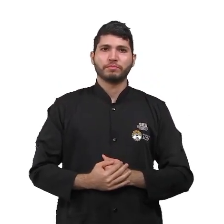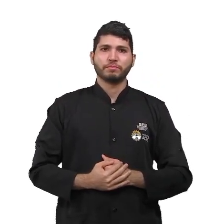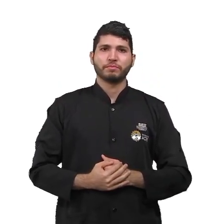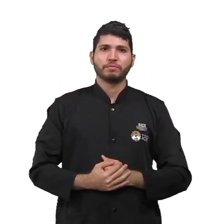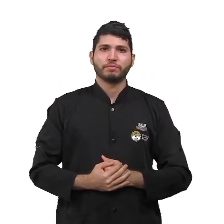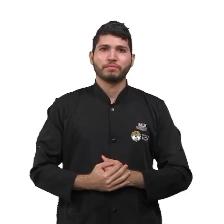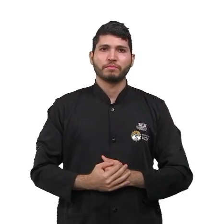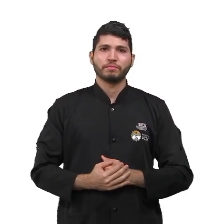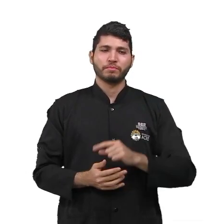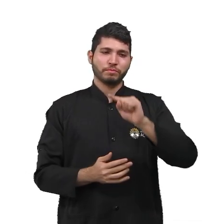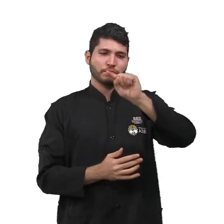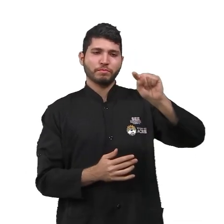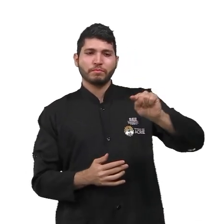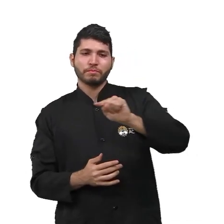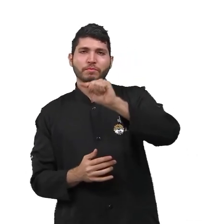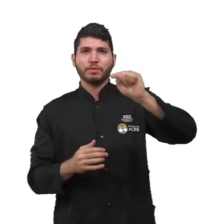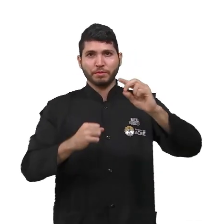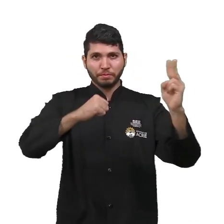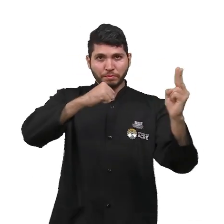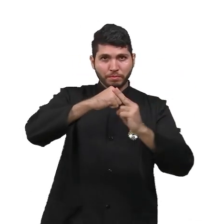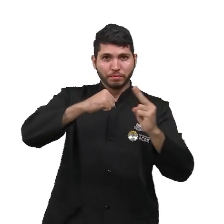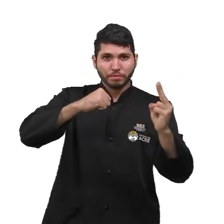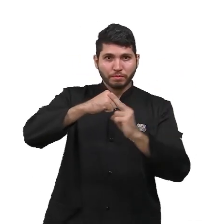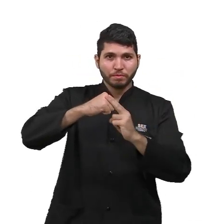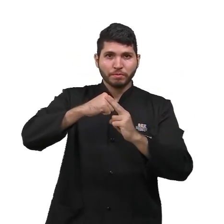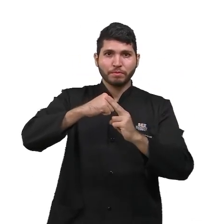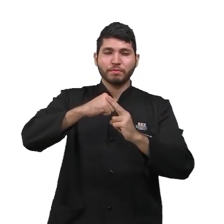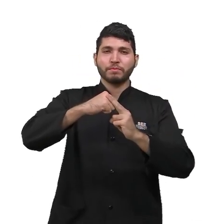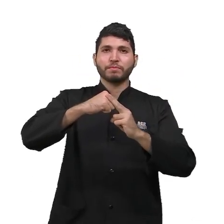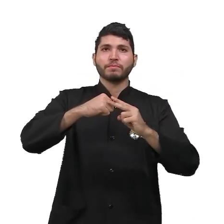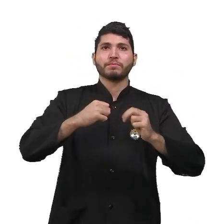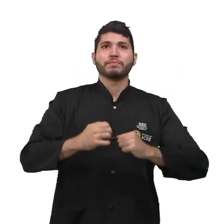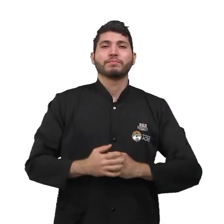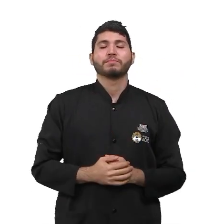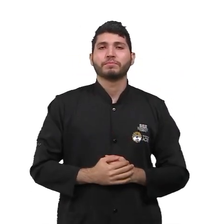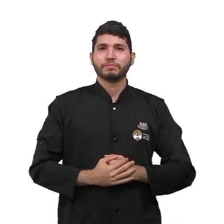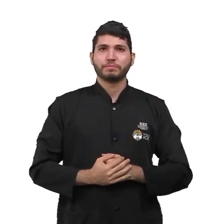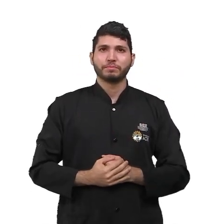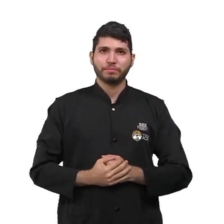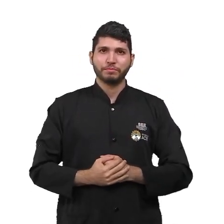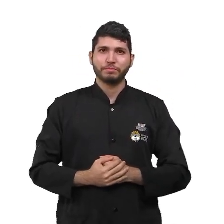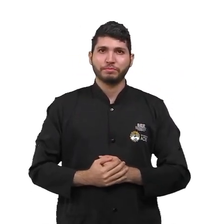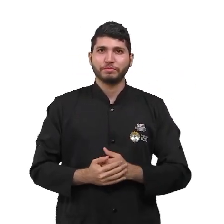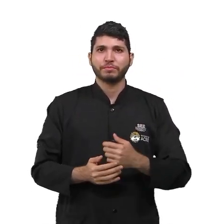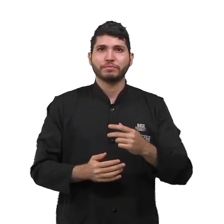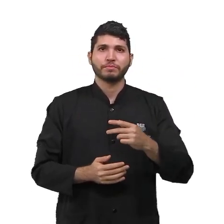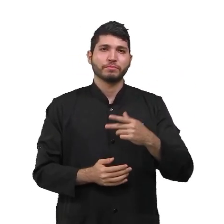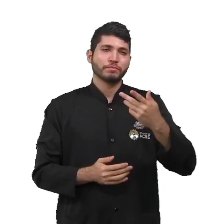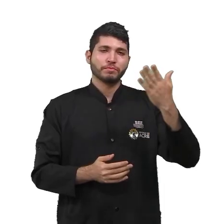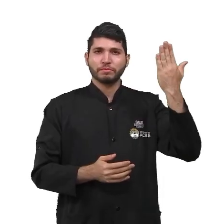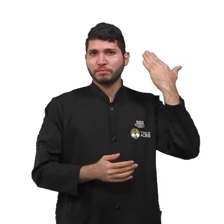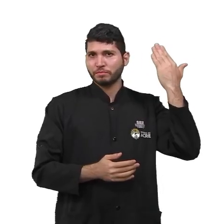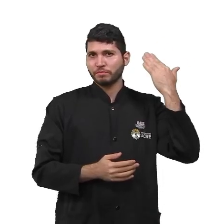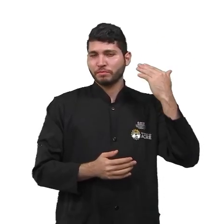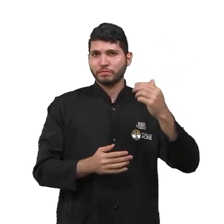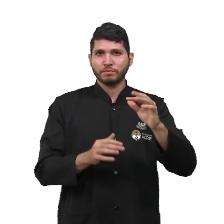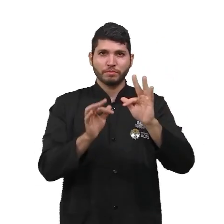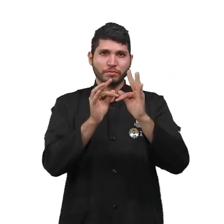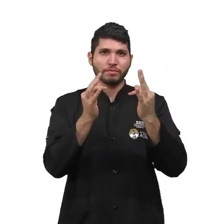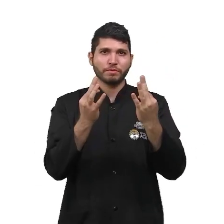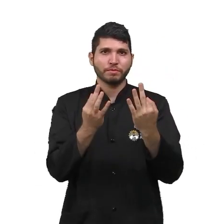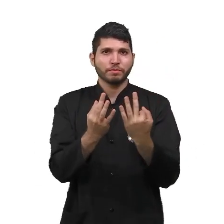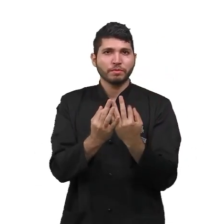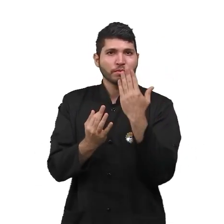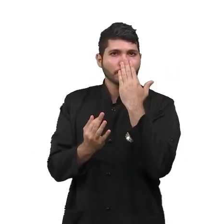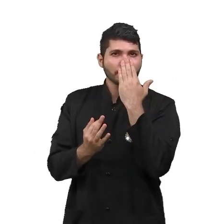vou destacar o verbo aqui, o existia, e ele está falando que antigamente as famílias ficavam na frente